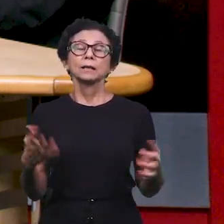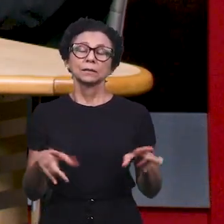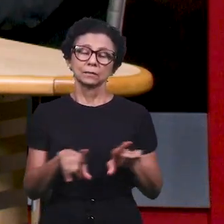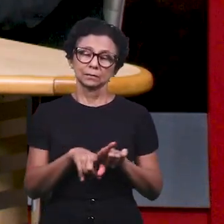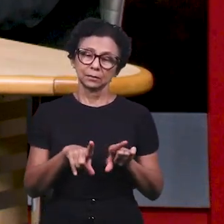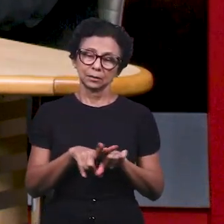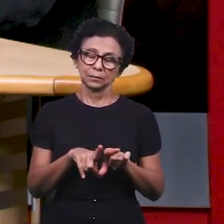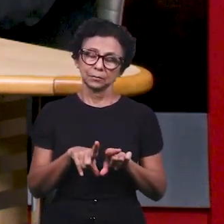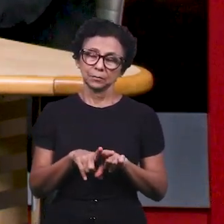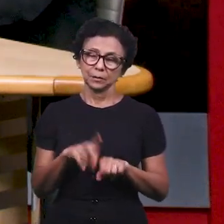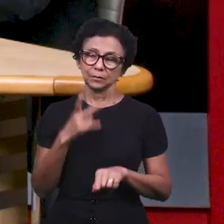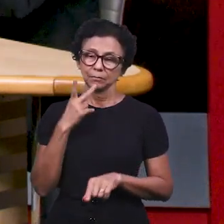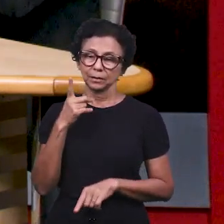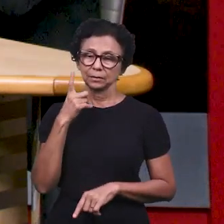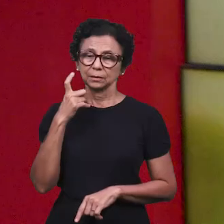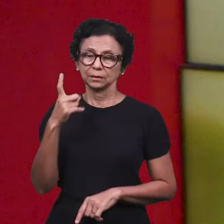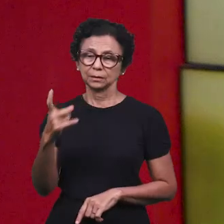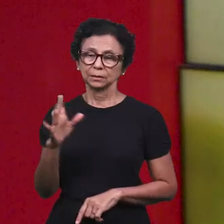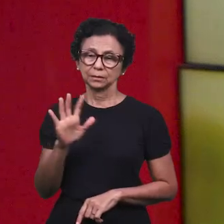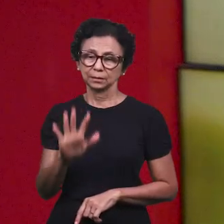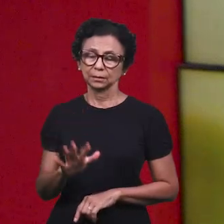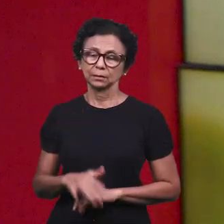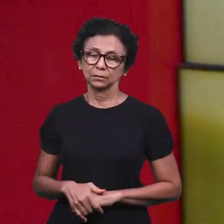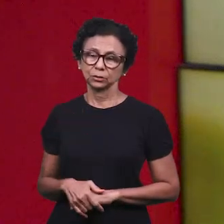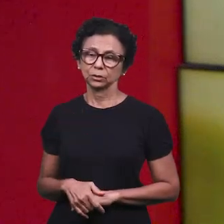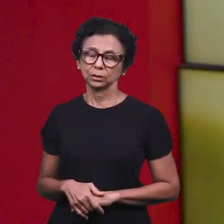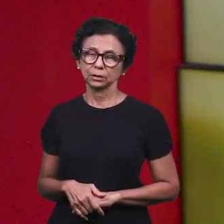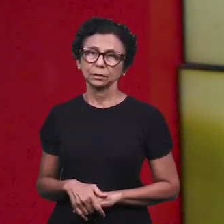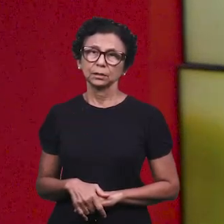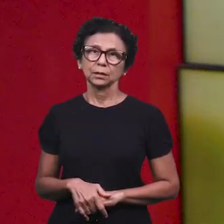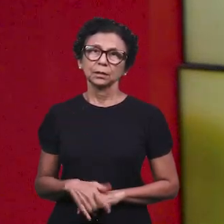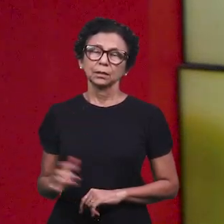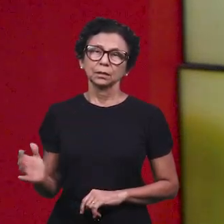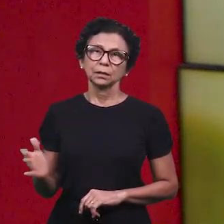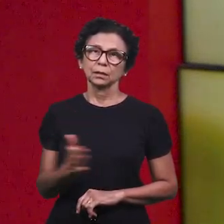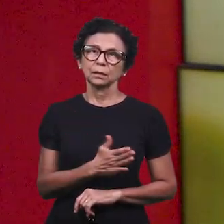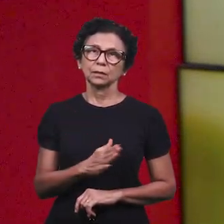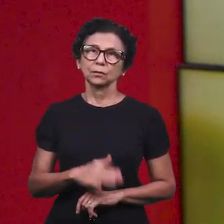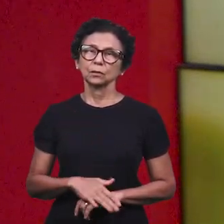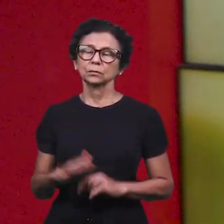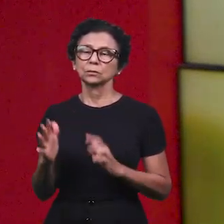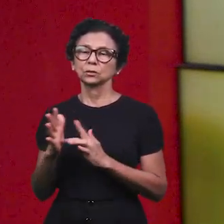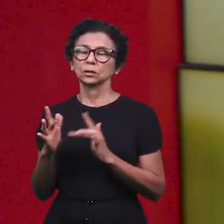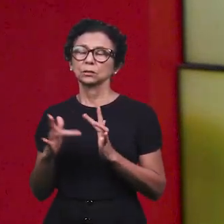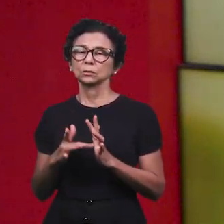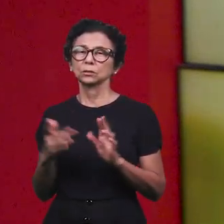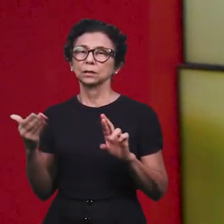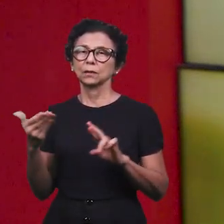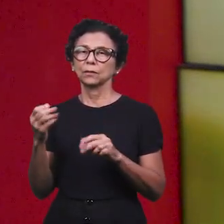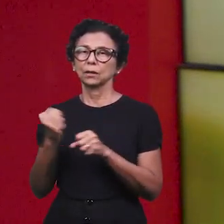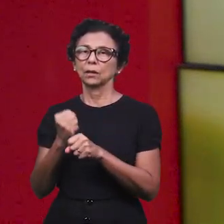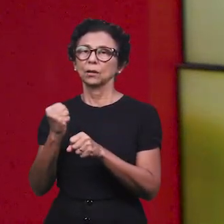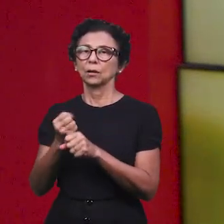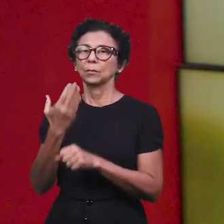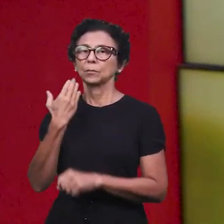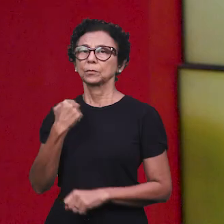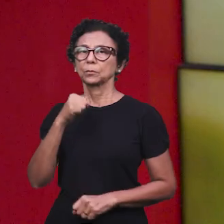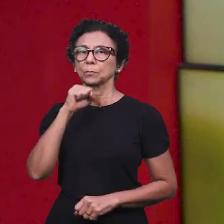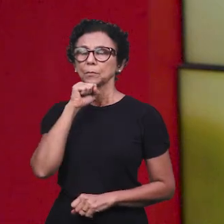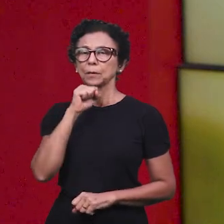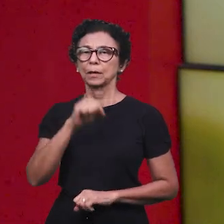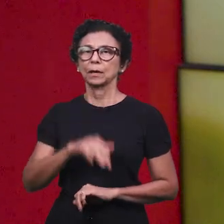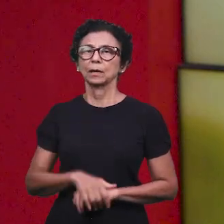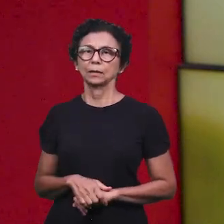ele fala uma coisa interessante, que a gente volta aqui um pouquinho, sobre quando Jesus fala das obras do Pai. Quando ele